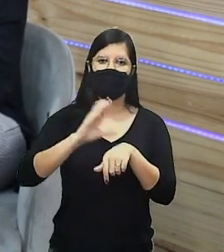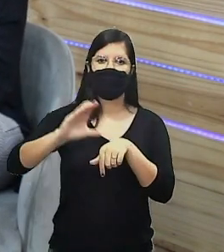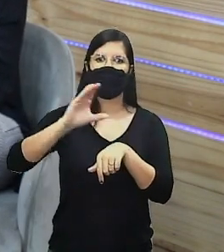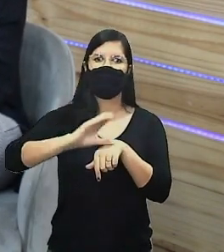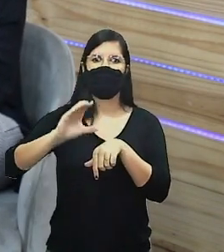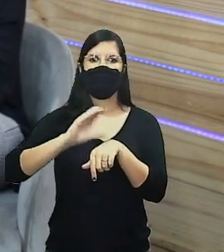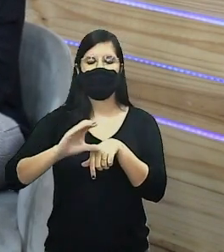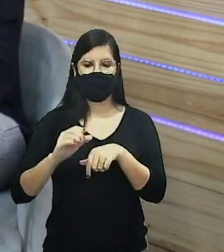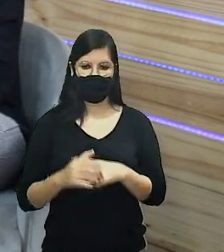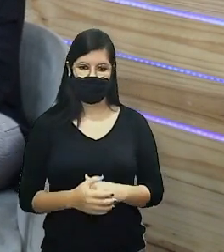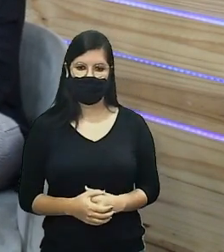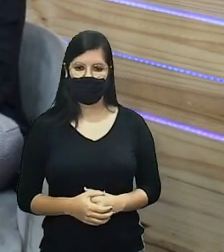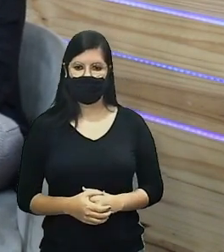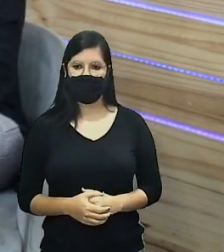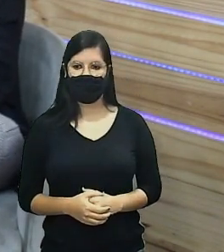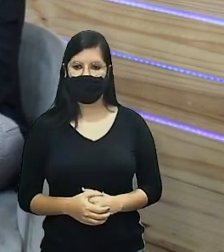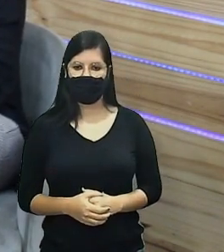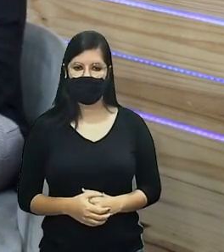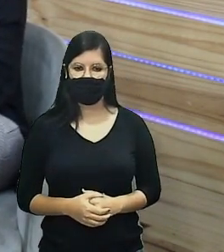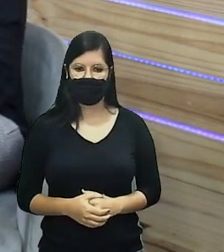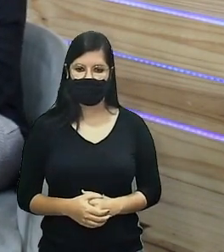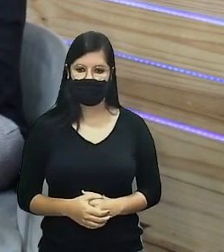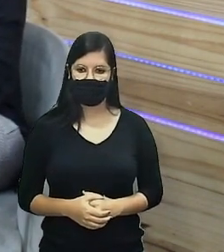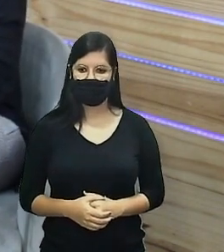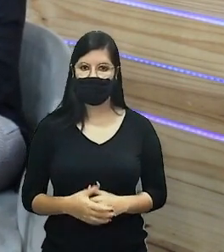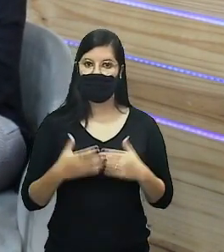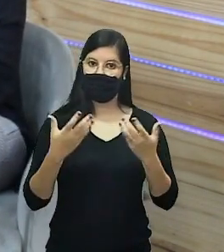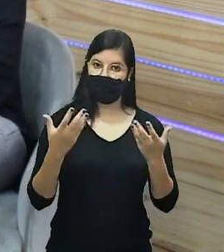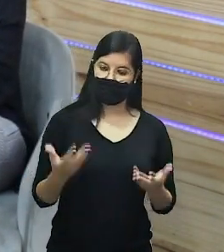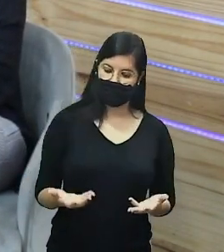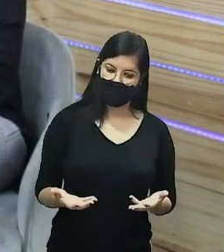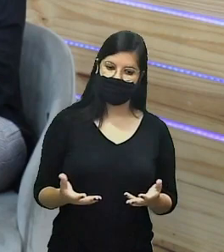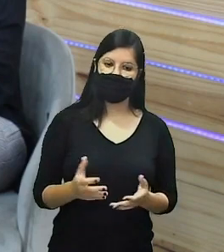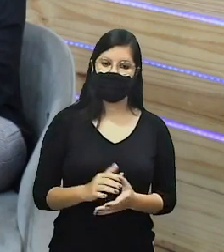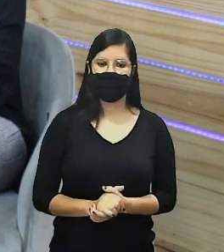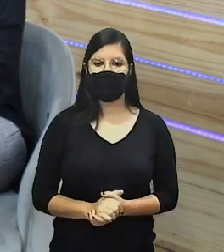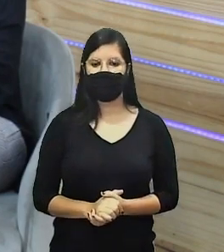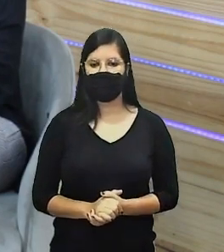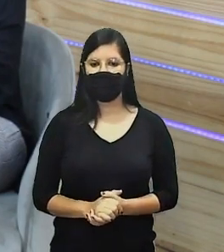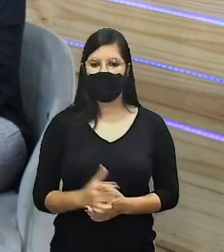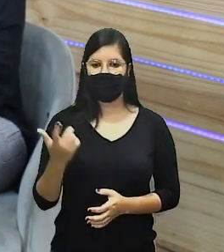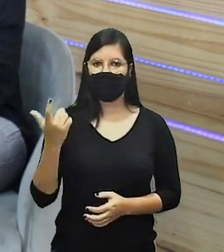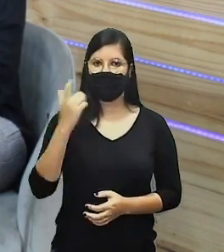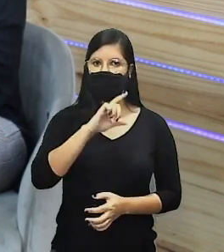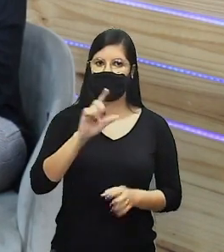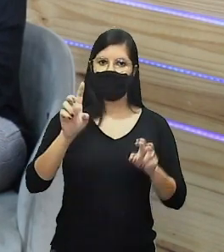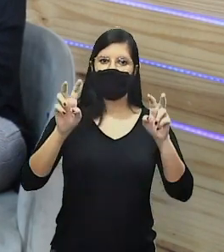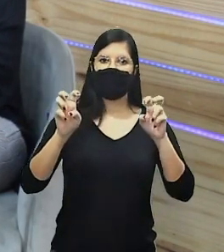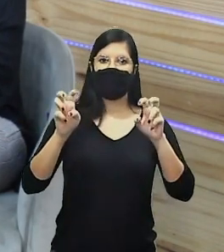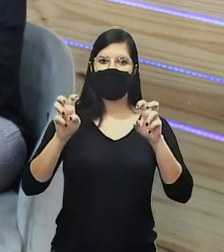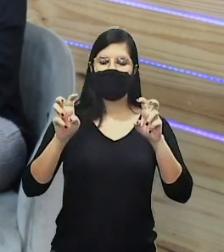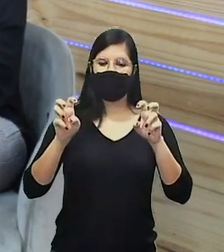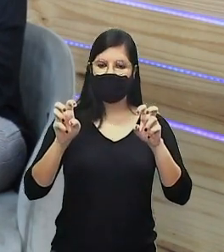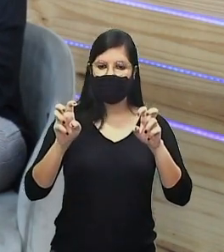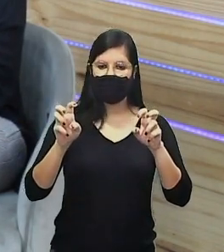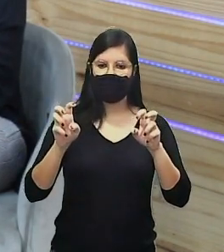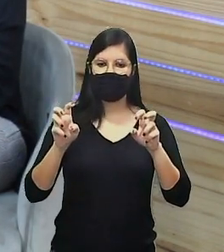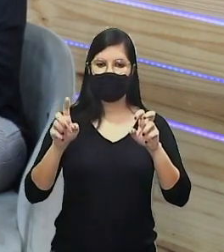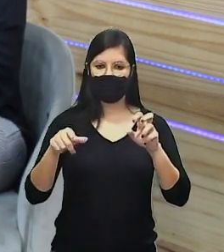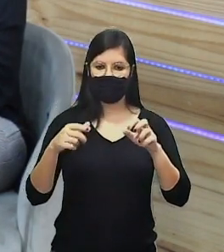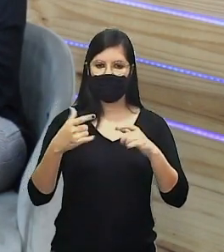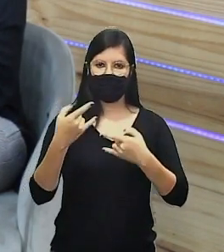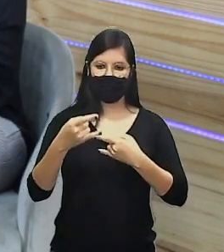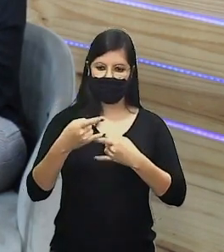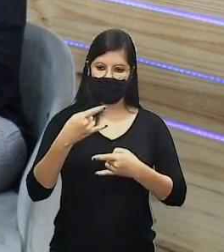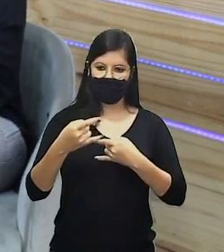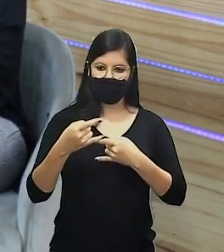desse, né, de técnico de biblioteconomia? É justamente aí que está, né? O gancho do título dessa live. Não